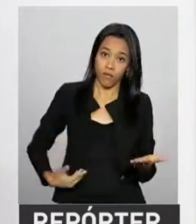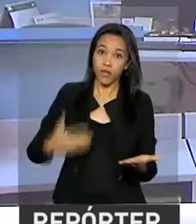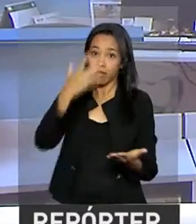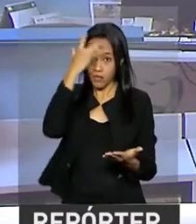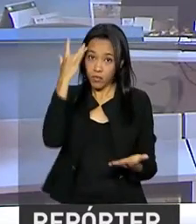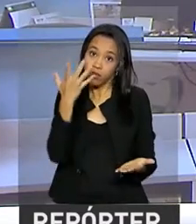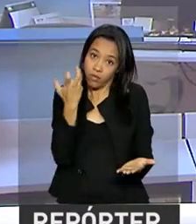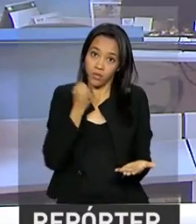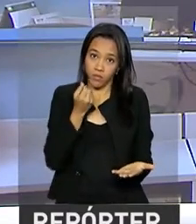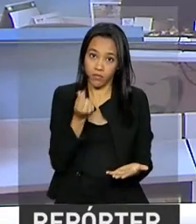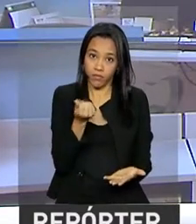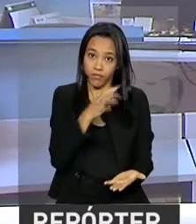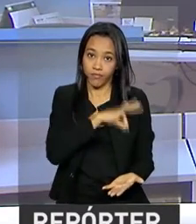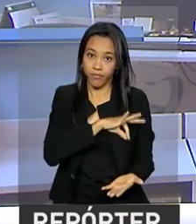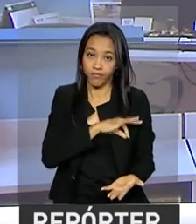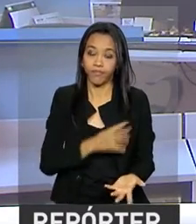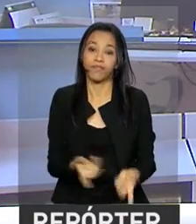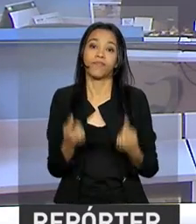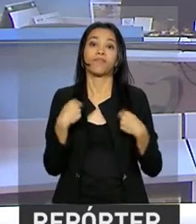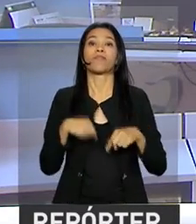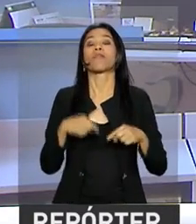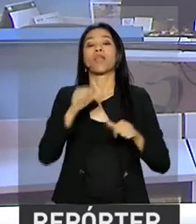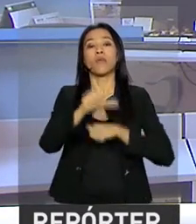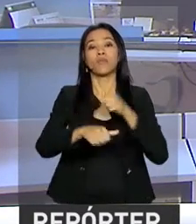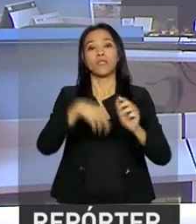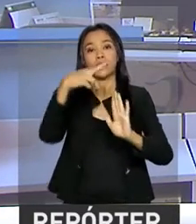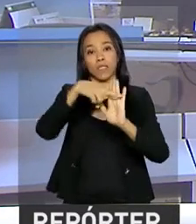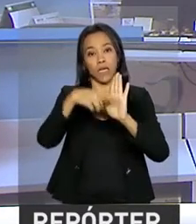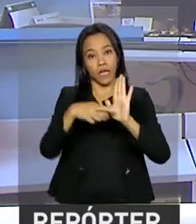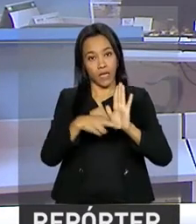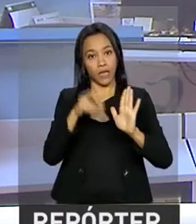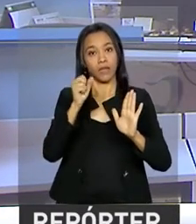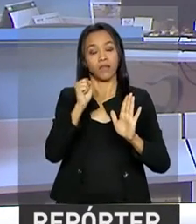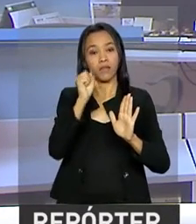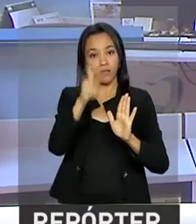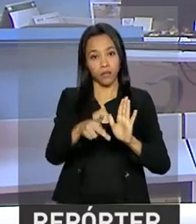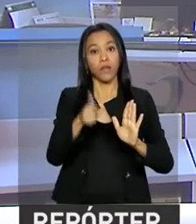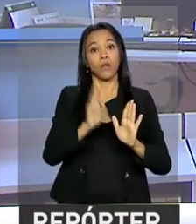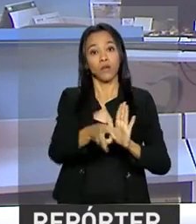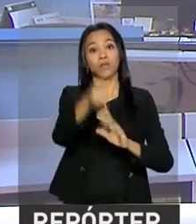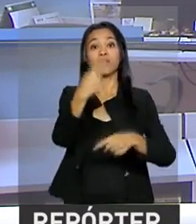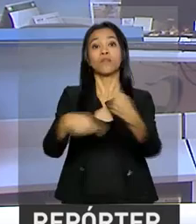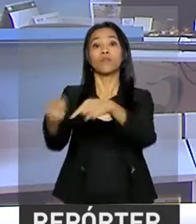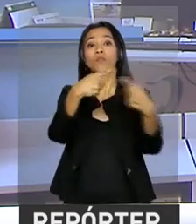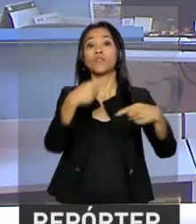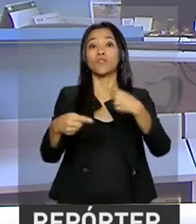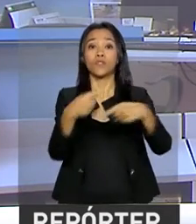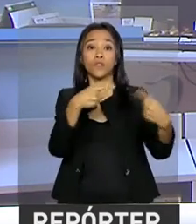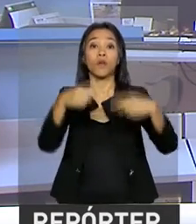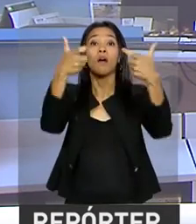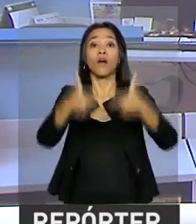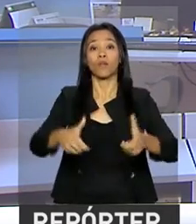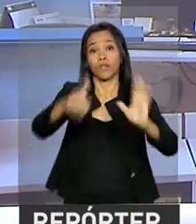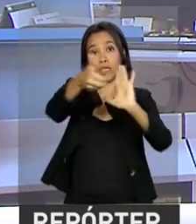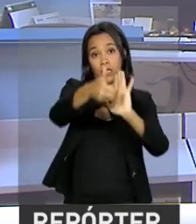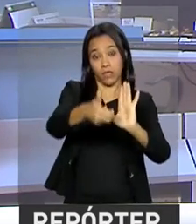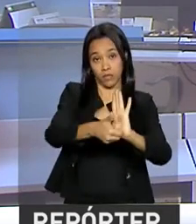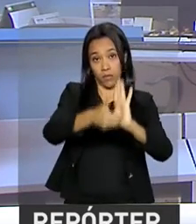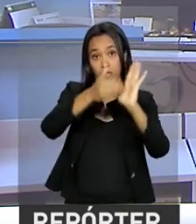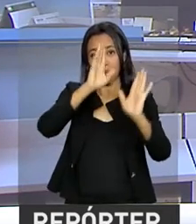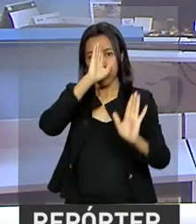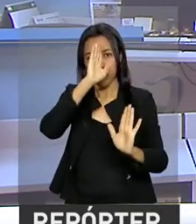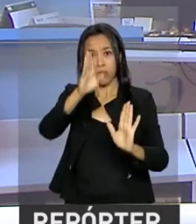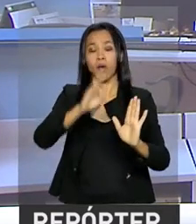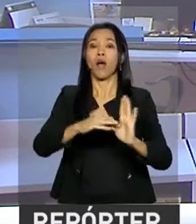recebendo. A reforma da Previdência está em discussão na Câmara dos Deputados. Entre as principais mudanças estão o aumento